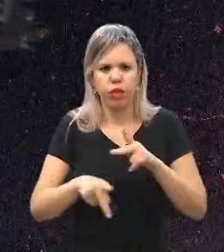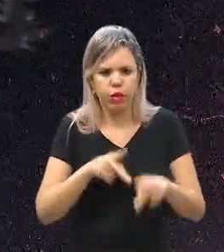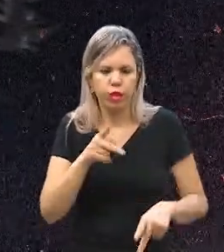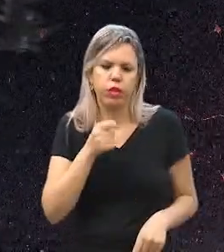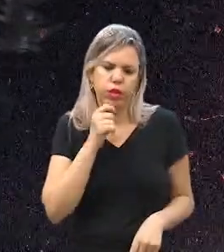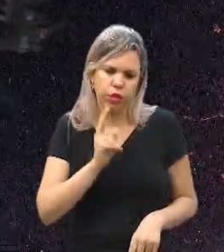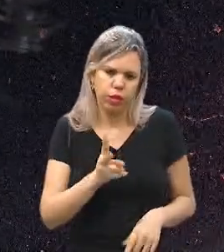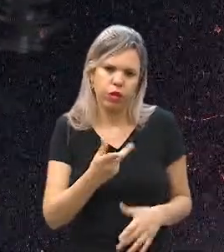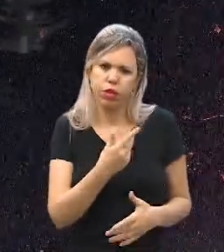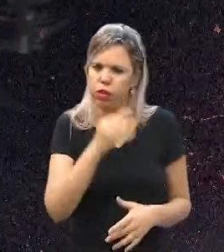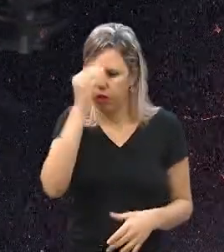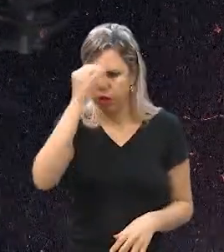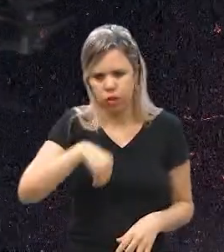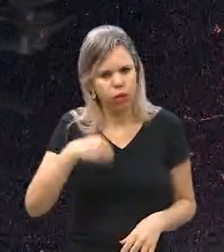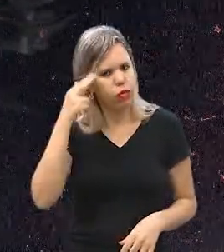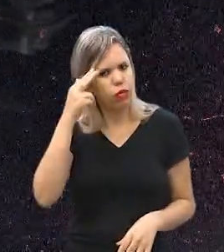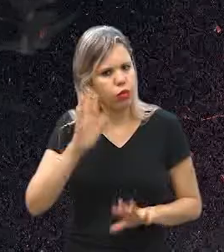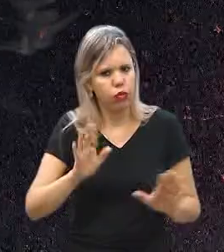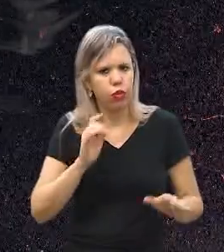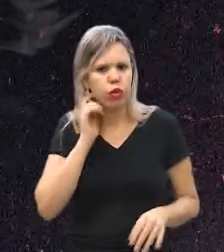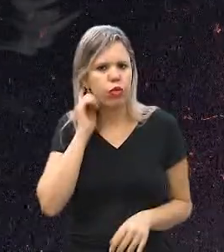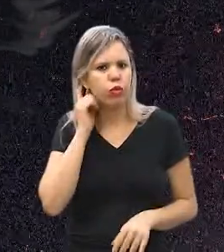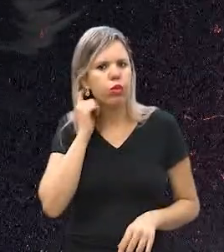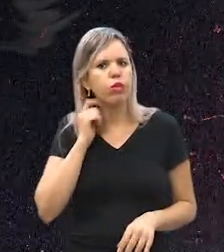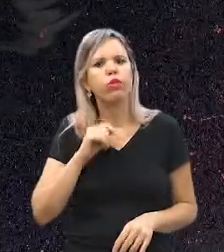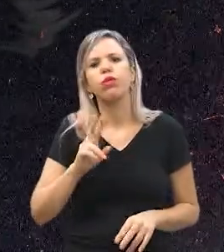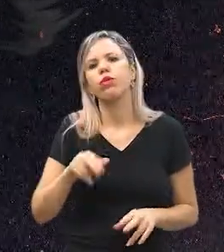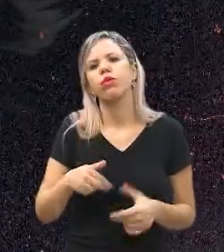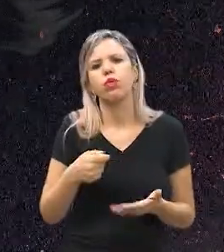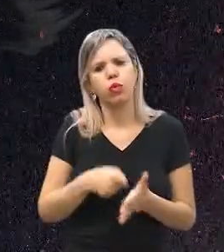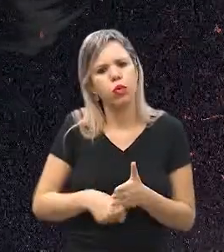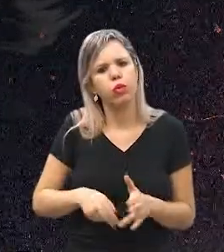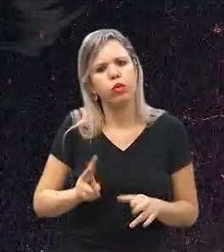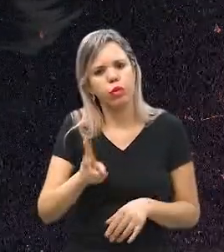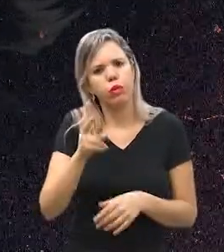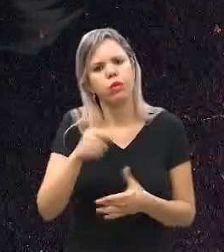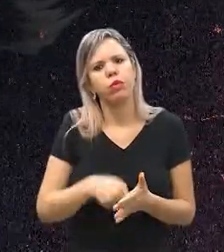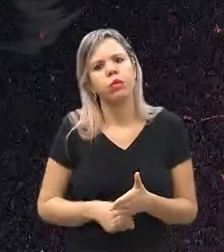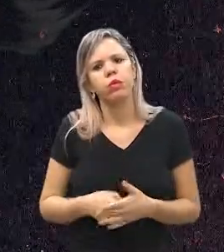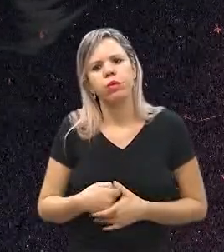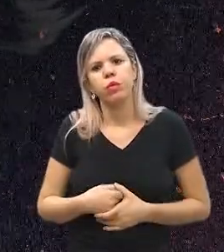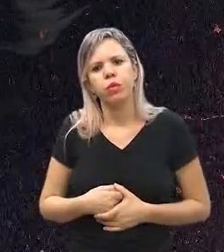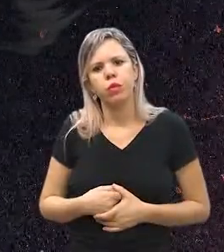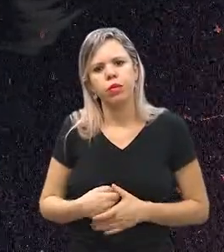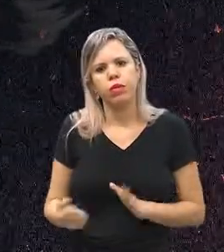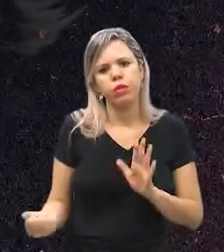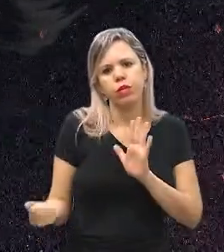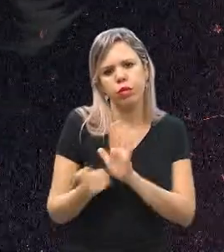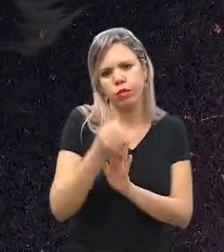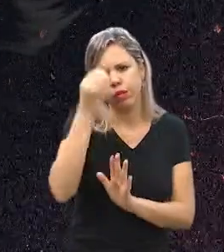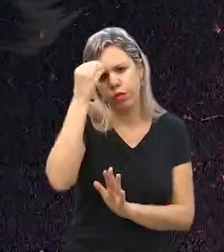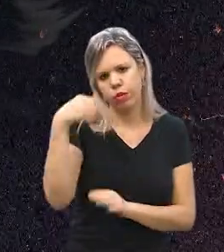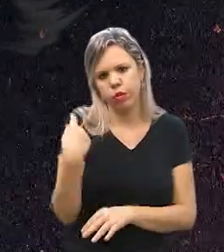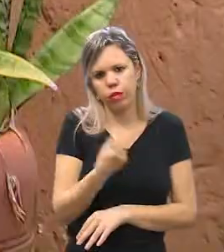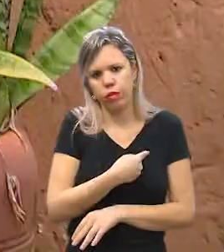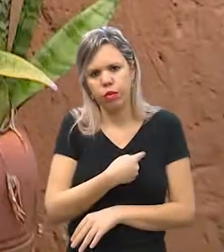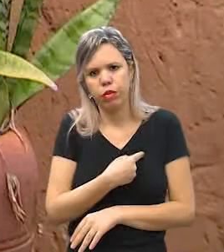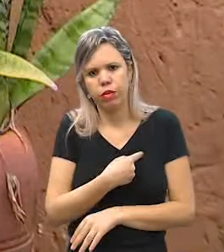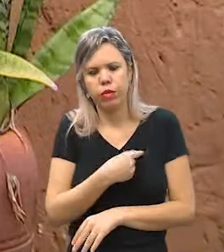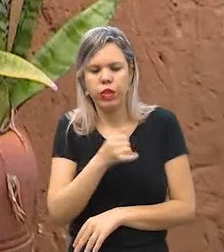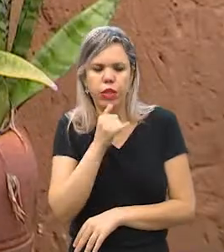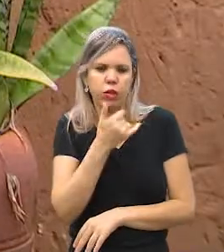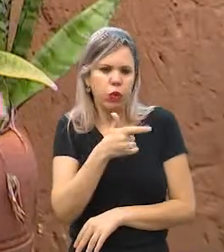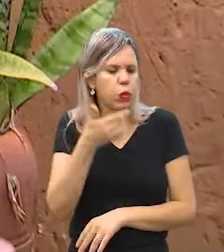ainda assim não desistiram de seus sonhos, não desistiram de suas lutas e deixaram um legado para a gente. Mesmo que não